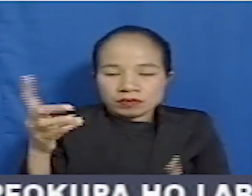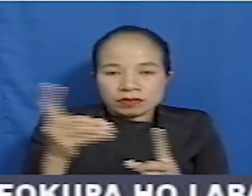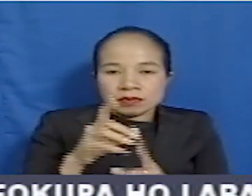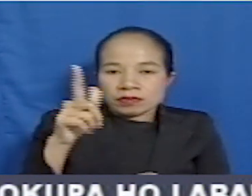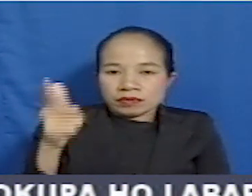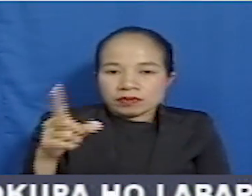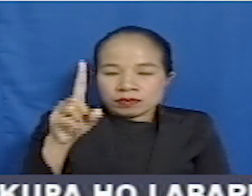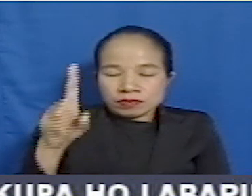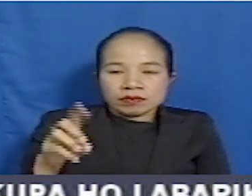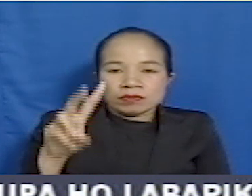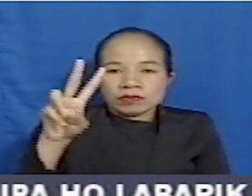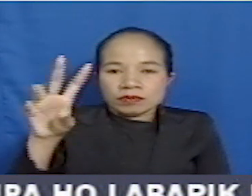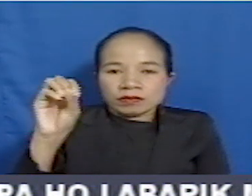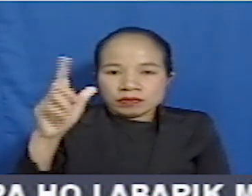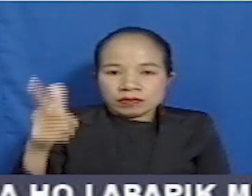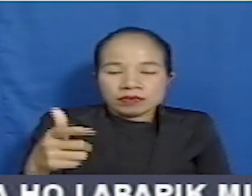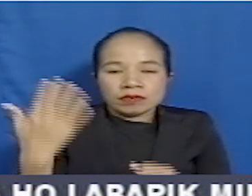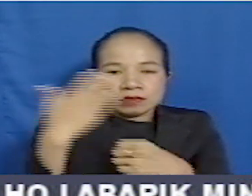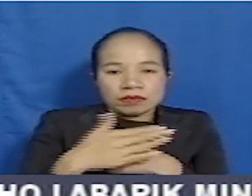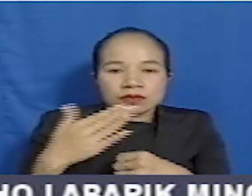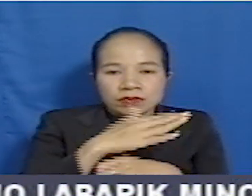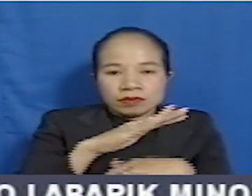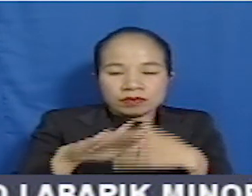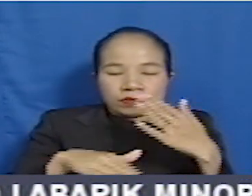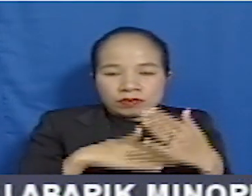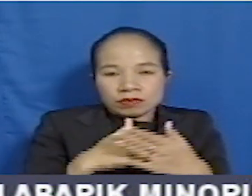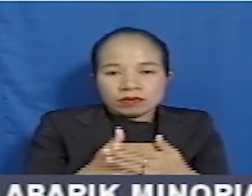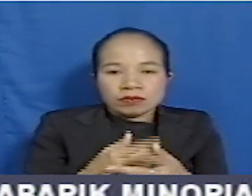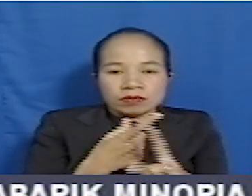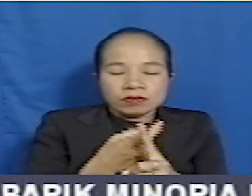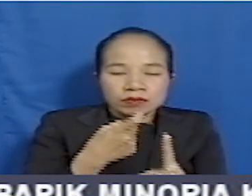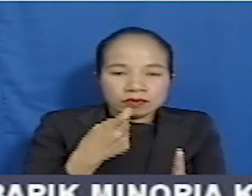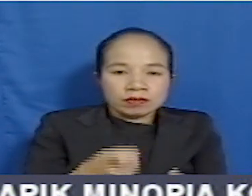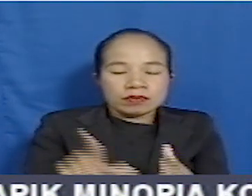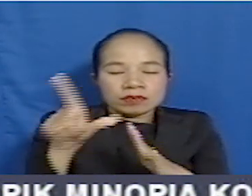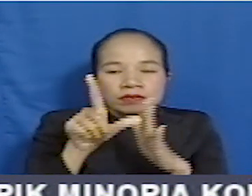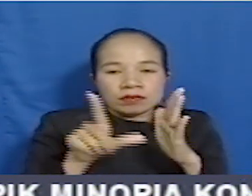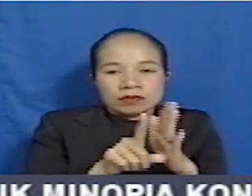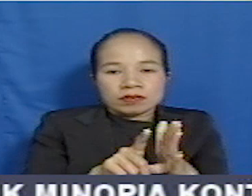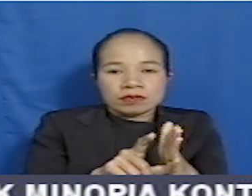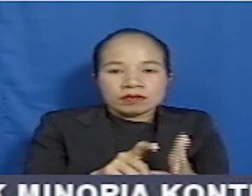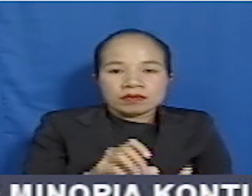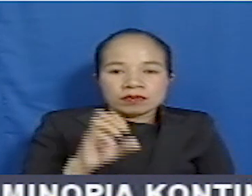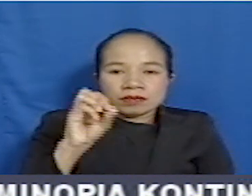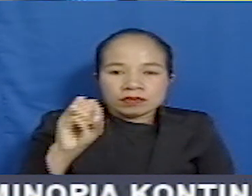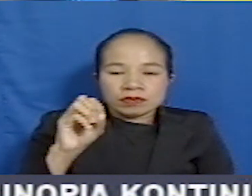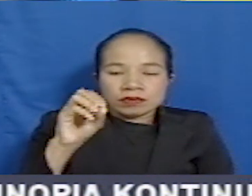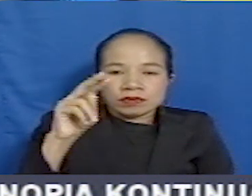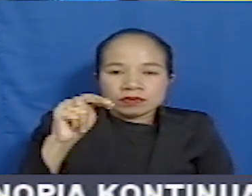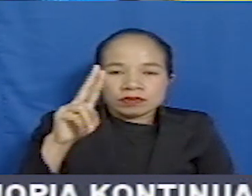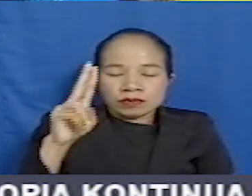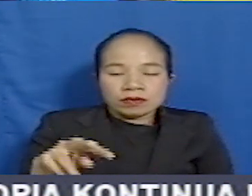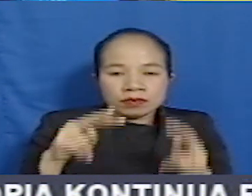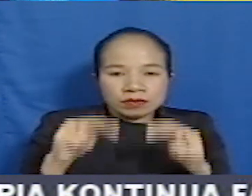de junho de 2021, e as Nações Unidas, liu Rússia resolução Nações Unidas, nebe precisa